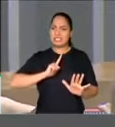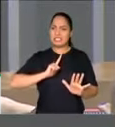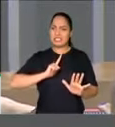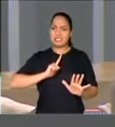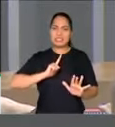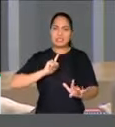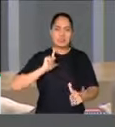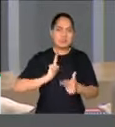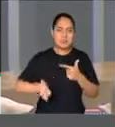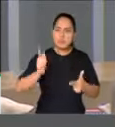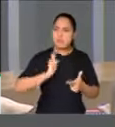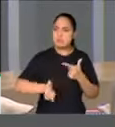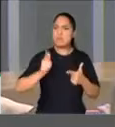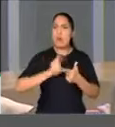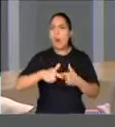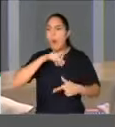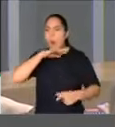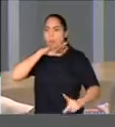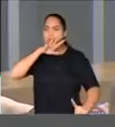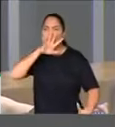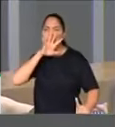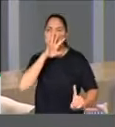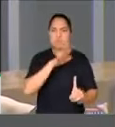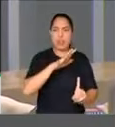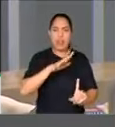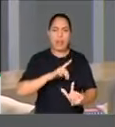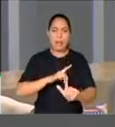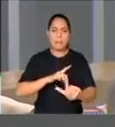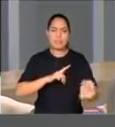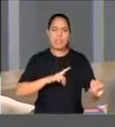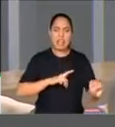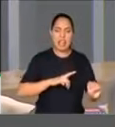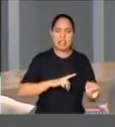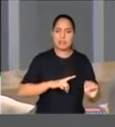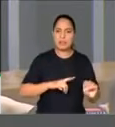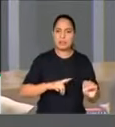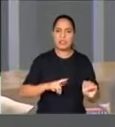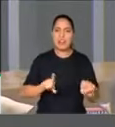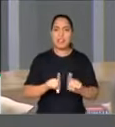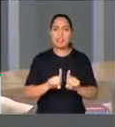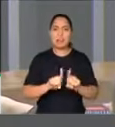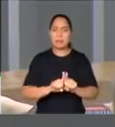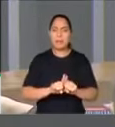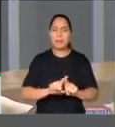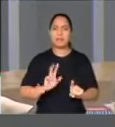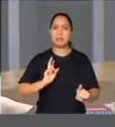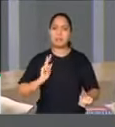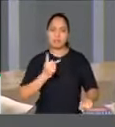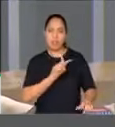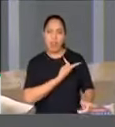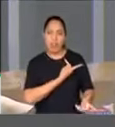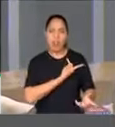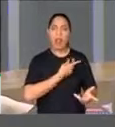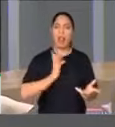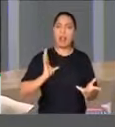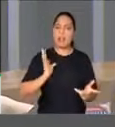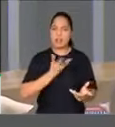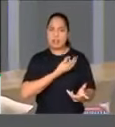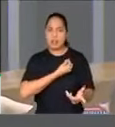tantos adjetivos ruins para as lésbicas, para os transexuais, para os gays, né?